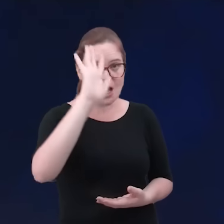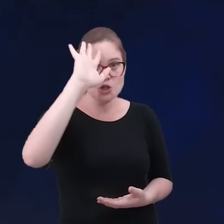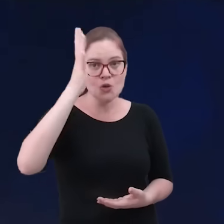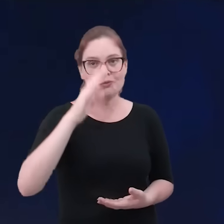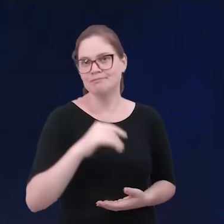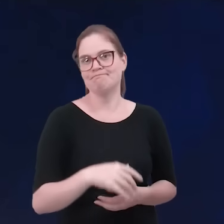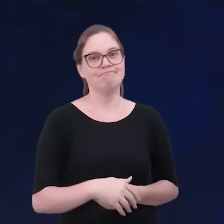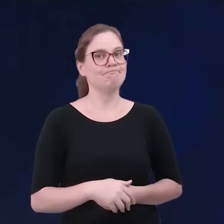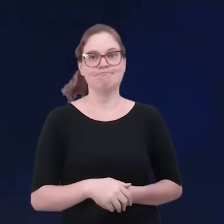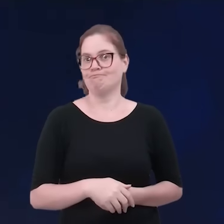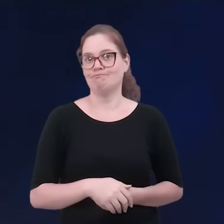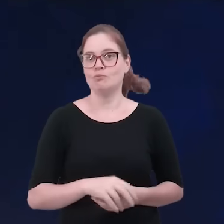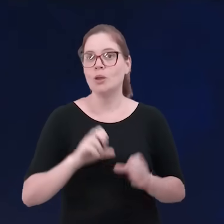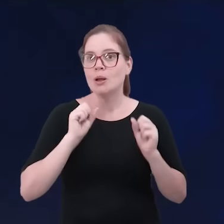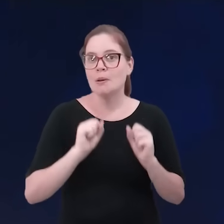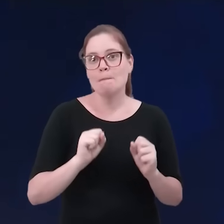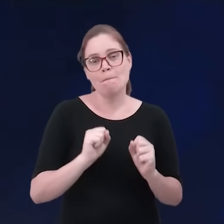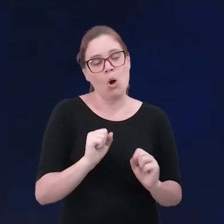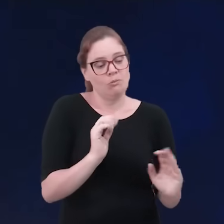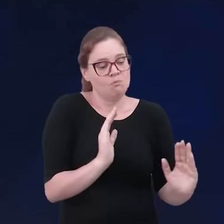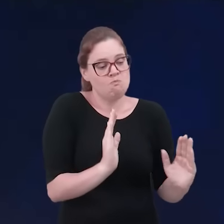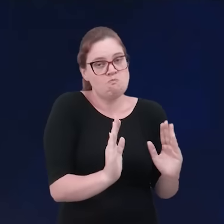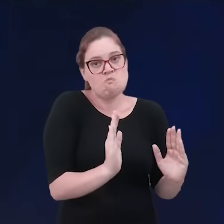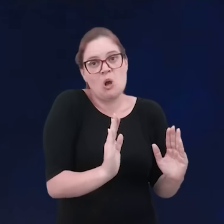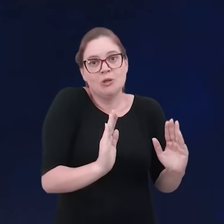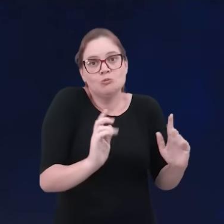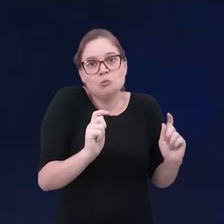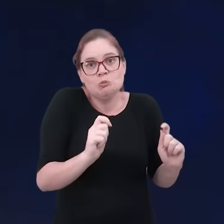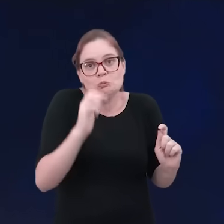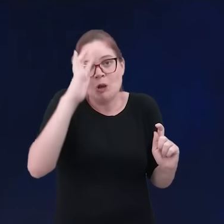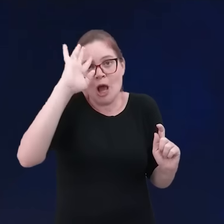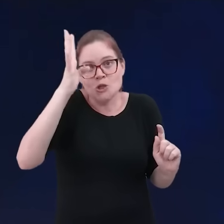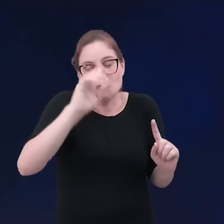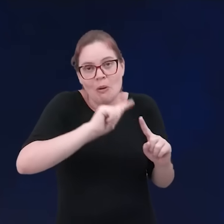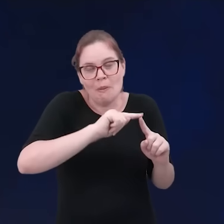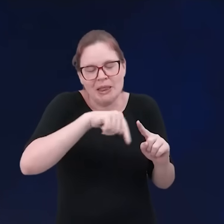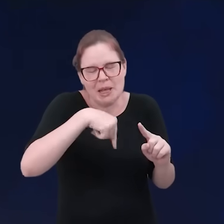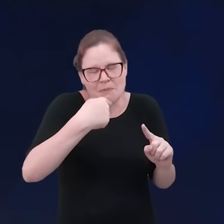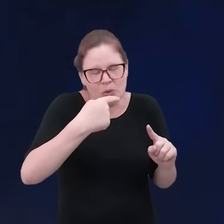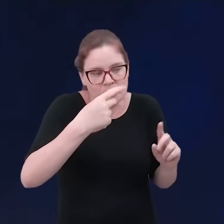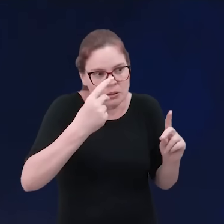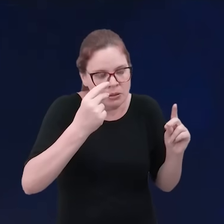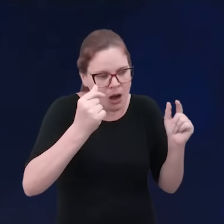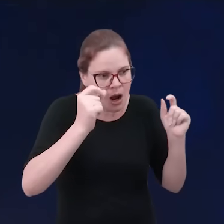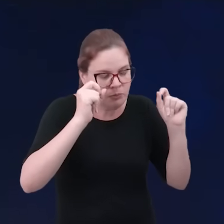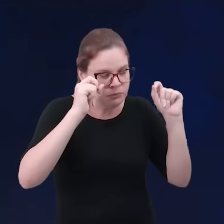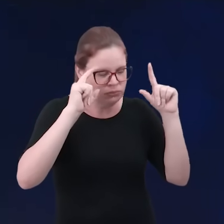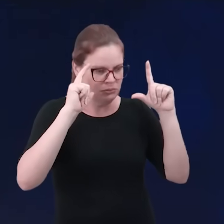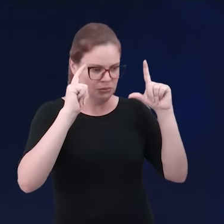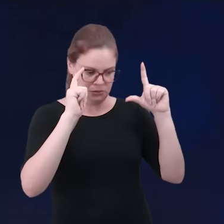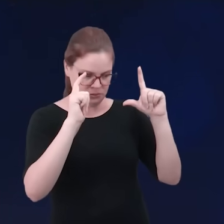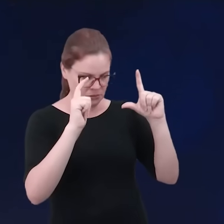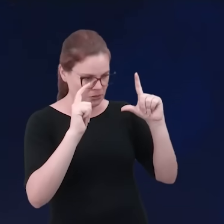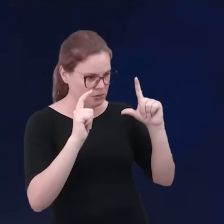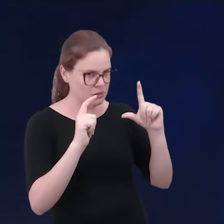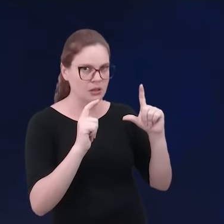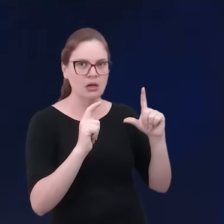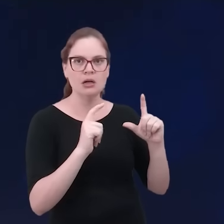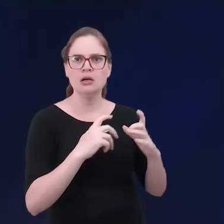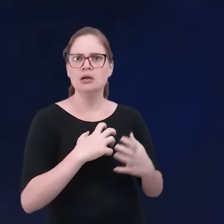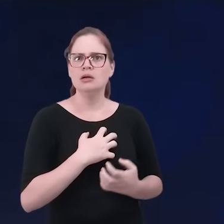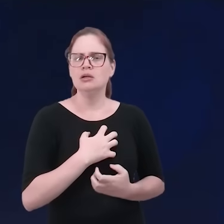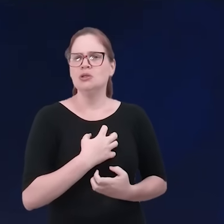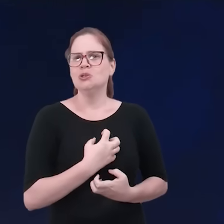contrário, pode resolver temporariamente, mas quando o homem cai na real, cai em si, ele se